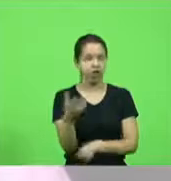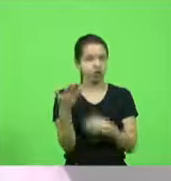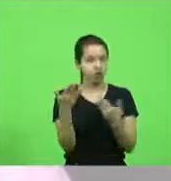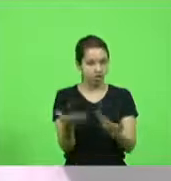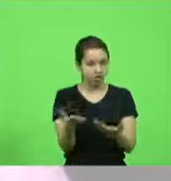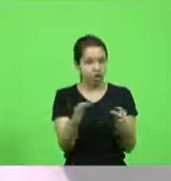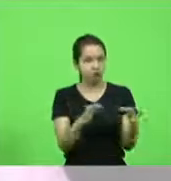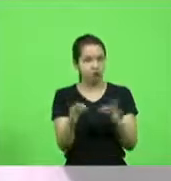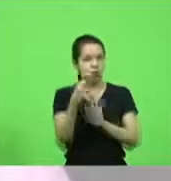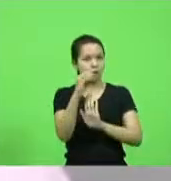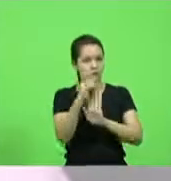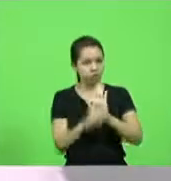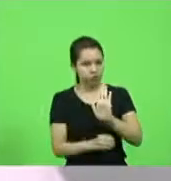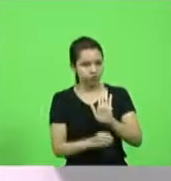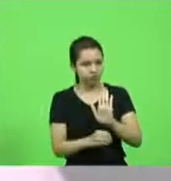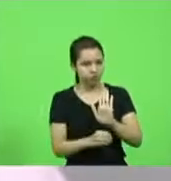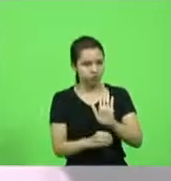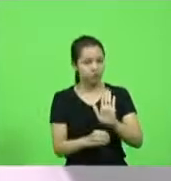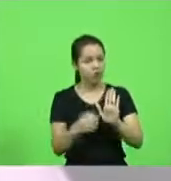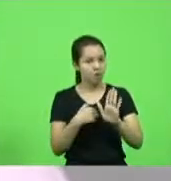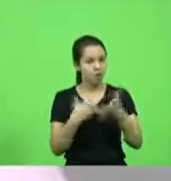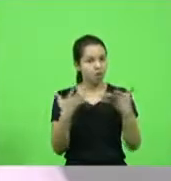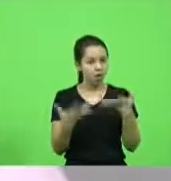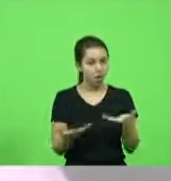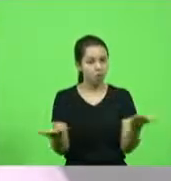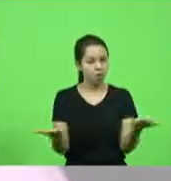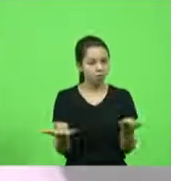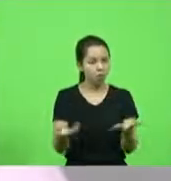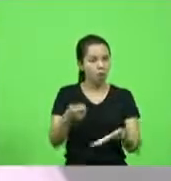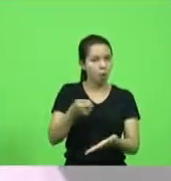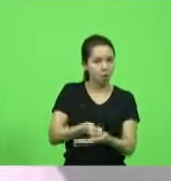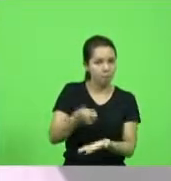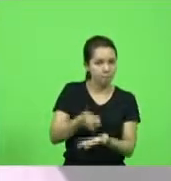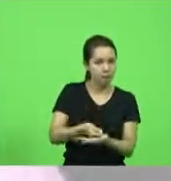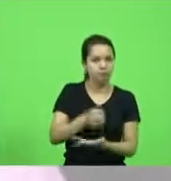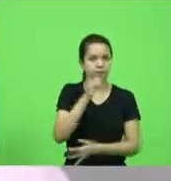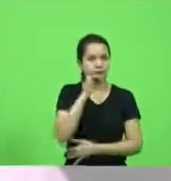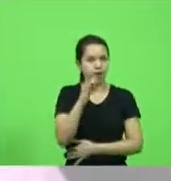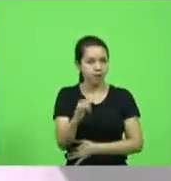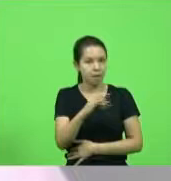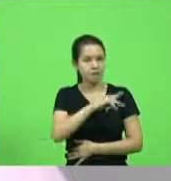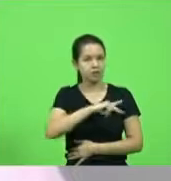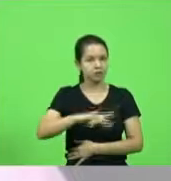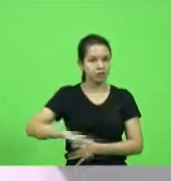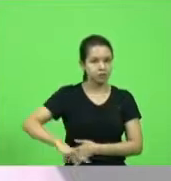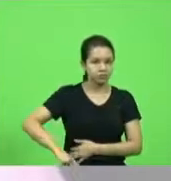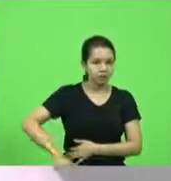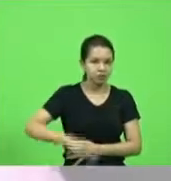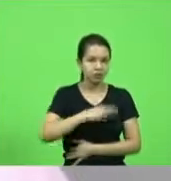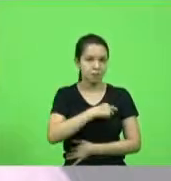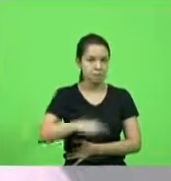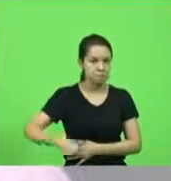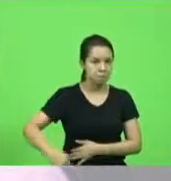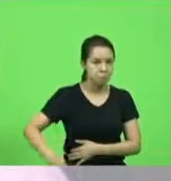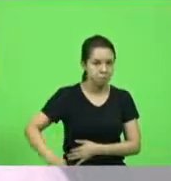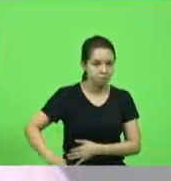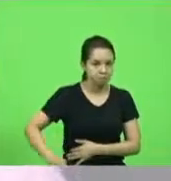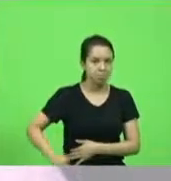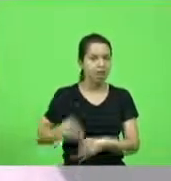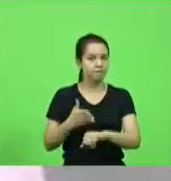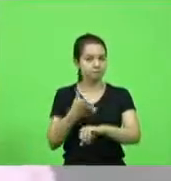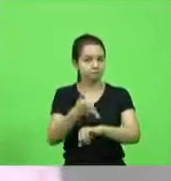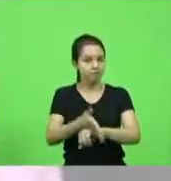oportunidade hoje de cobrar e falar isso ao presidente da República que vai estar em Santa Catarina, que